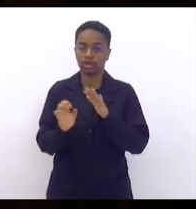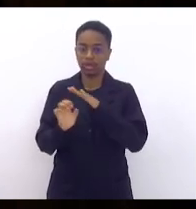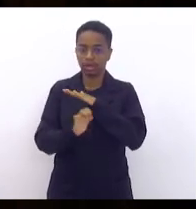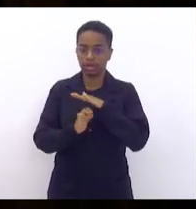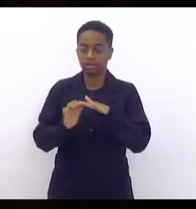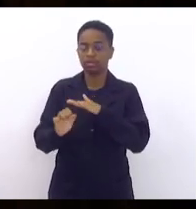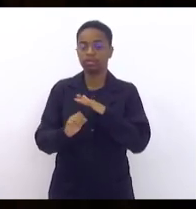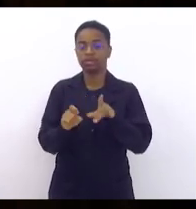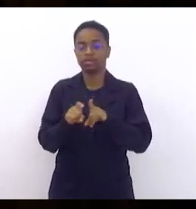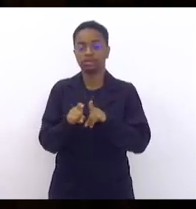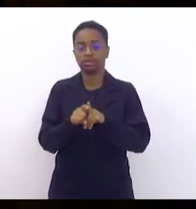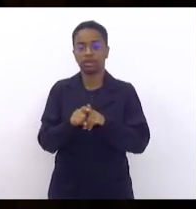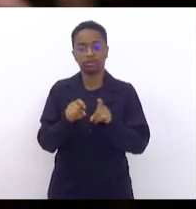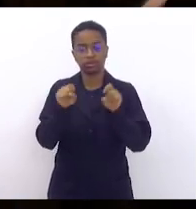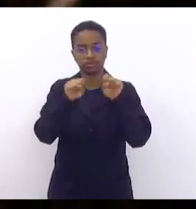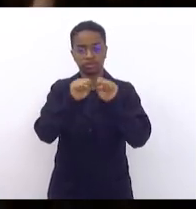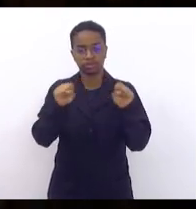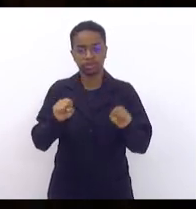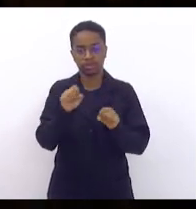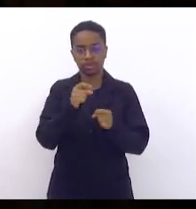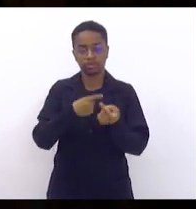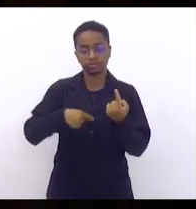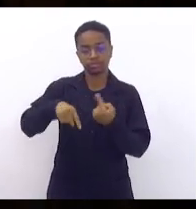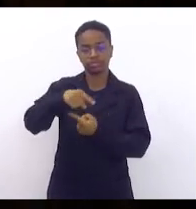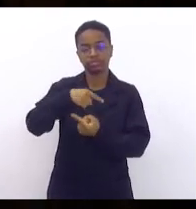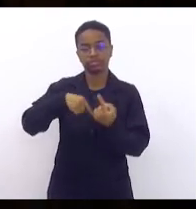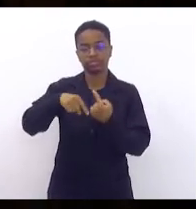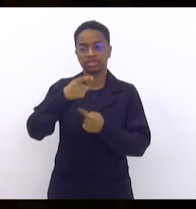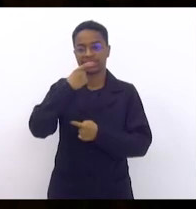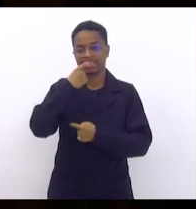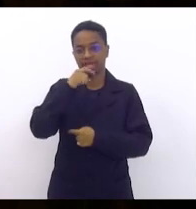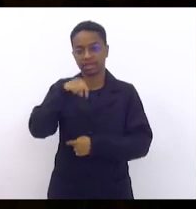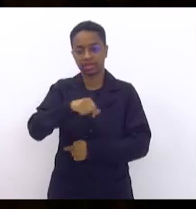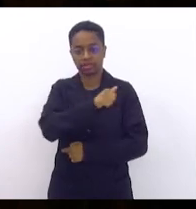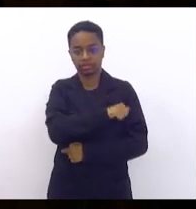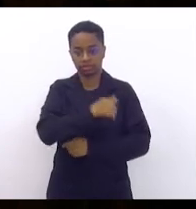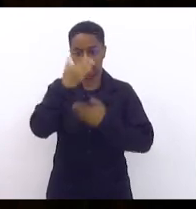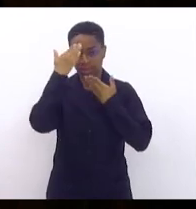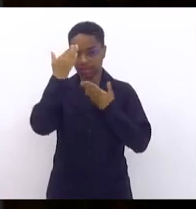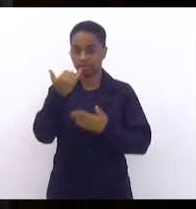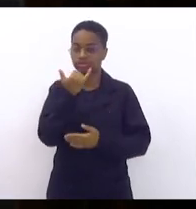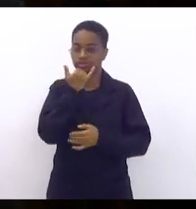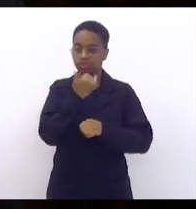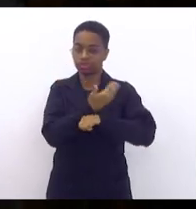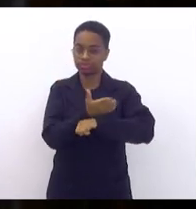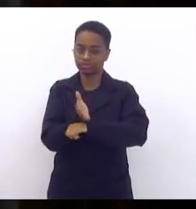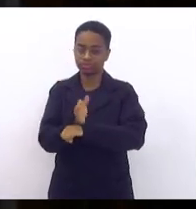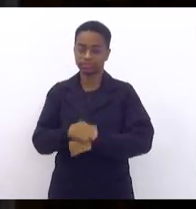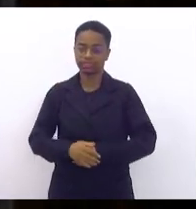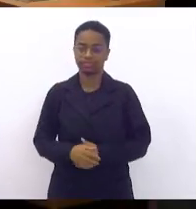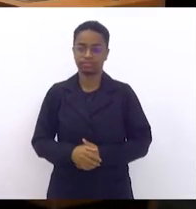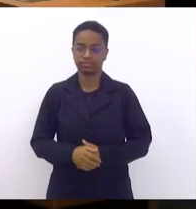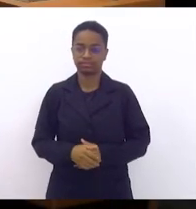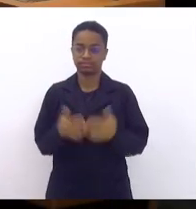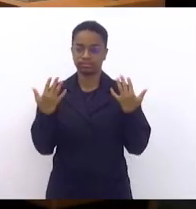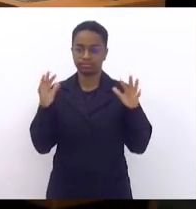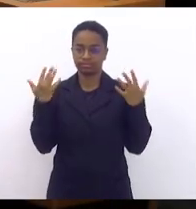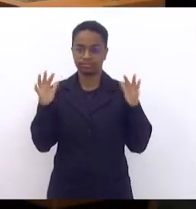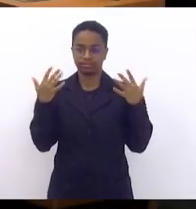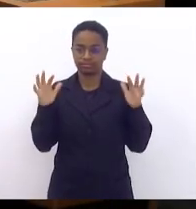e em todo esse ecossistema e essa cadeia produtiva do plástico no estado do Rio de Janeiro Obrigada e desculpa aí tomar todo tempo